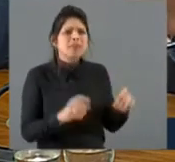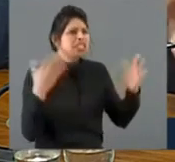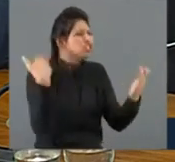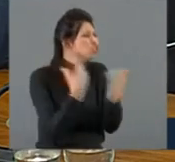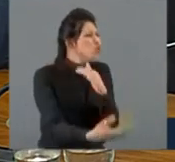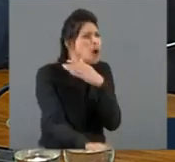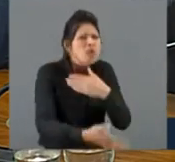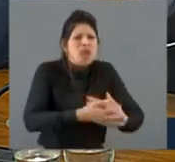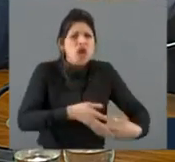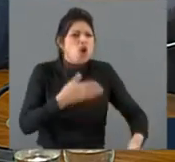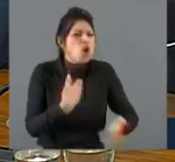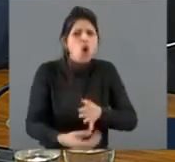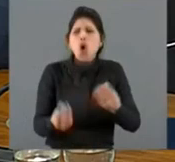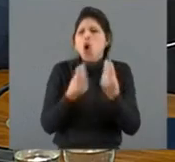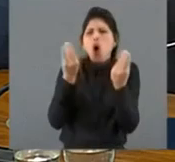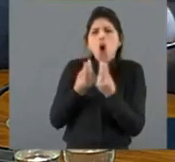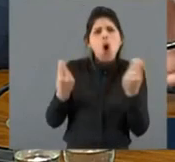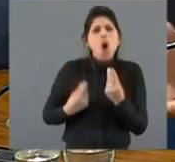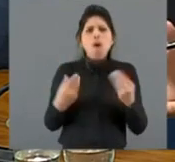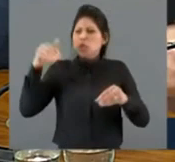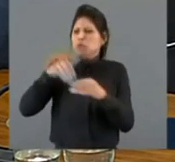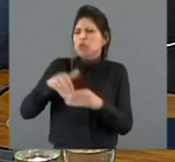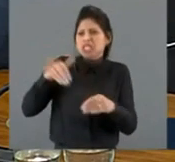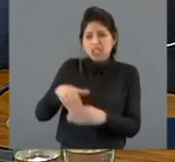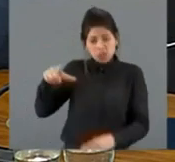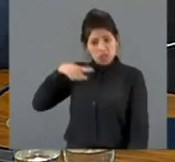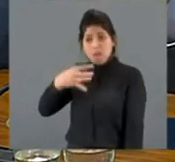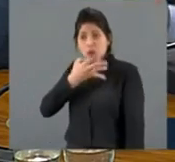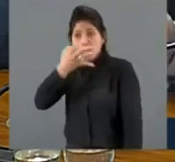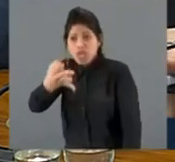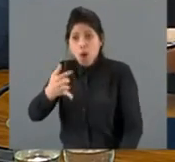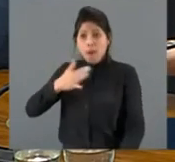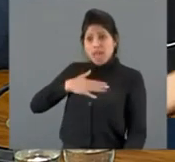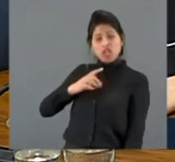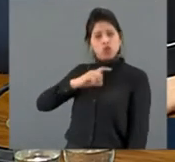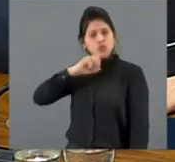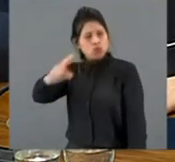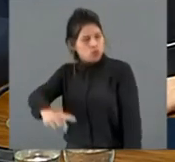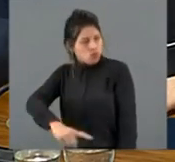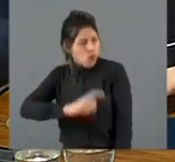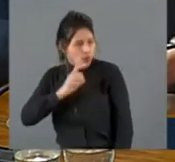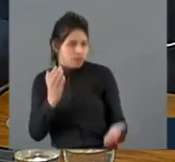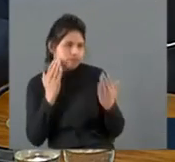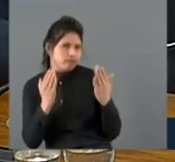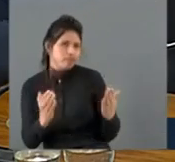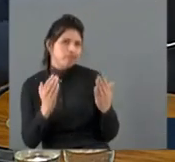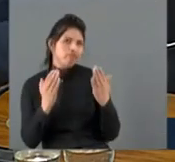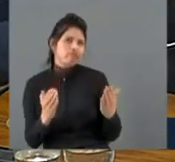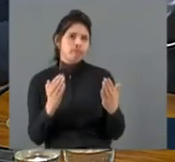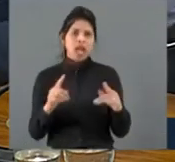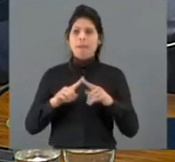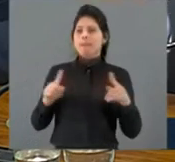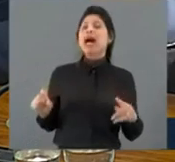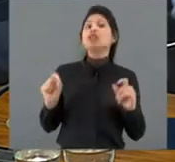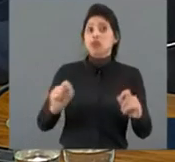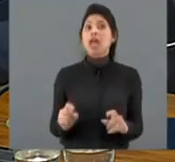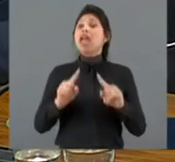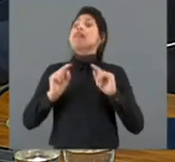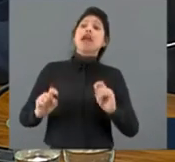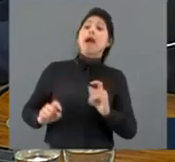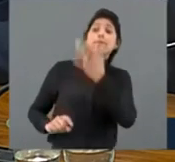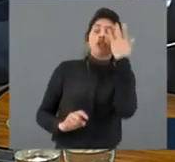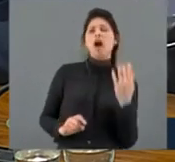foi o processo eleitoral, tenho todas as minhas críticas, minhas dúvidas, e sempre tenho externado elas. Quem é vitorioso, que deveria